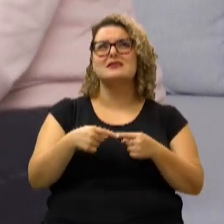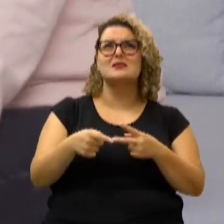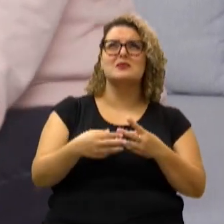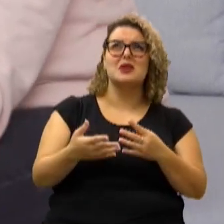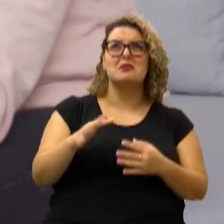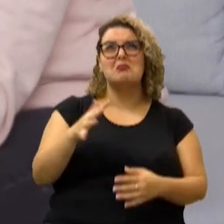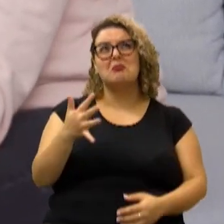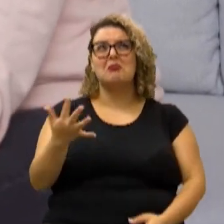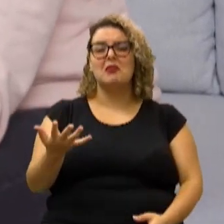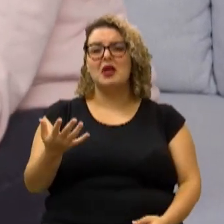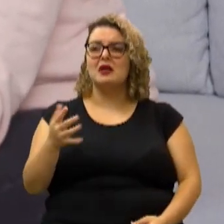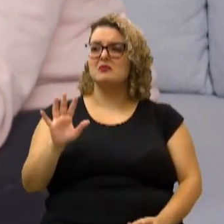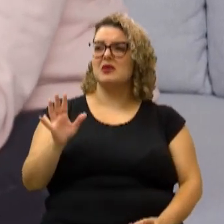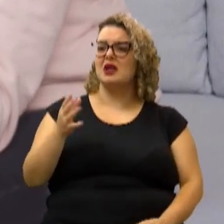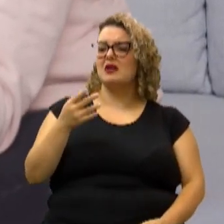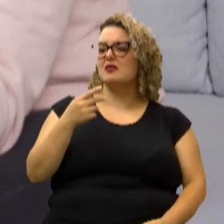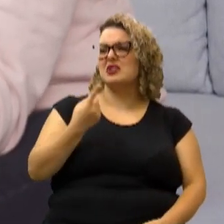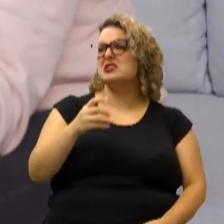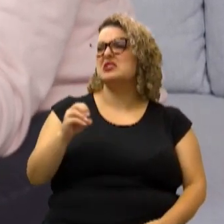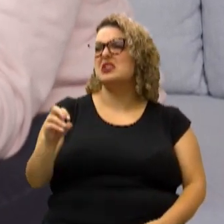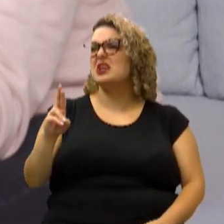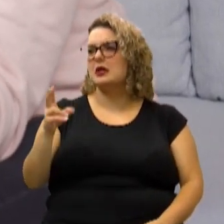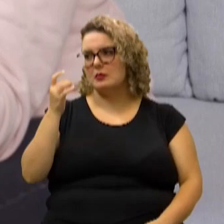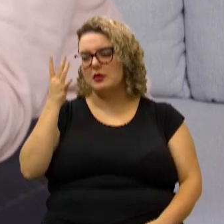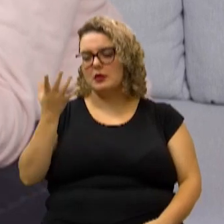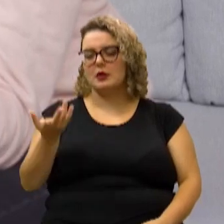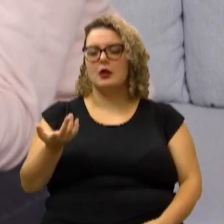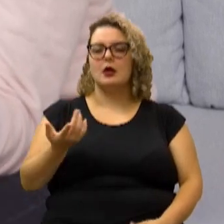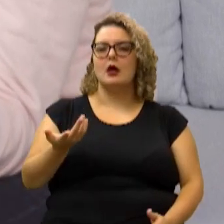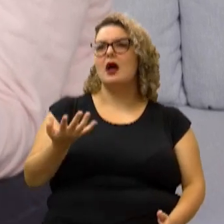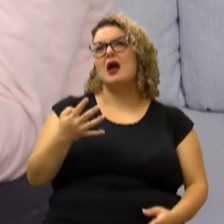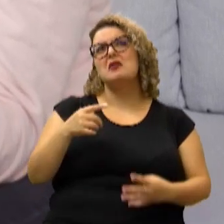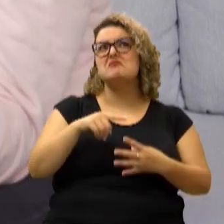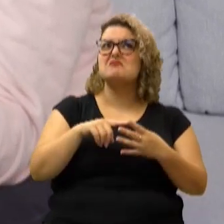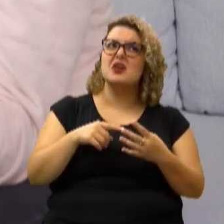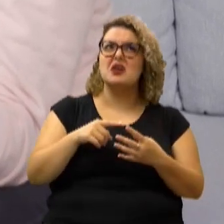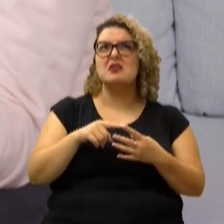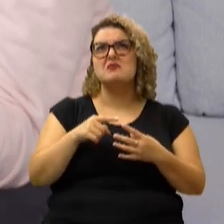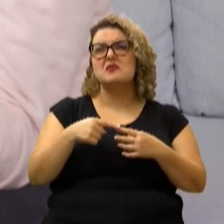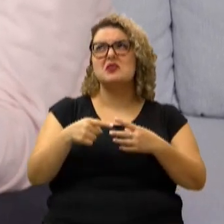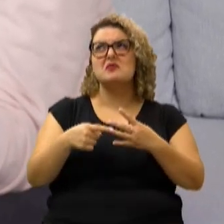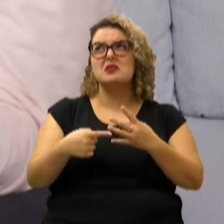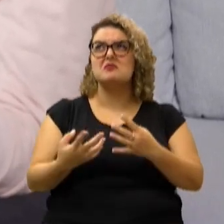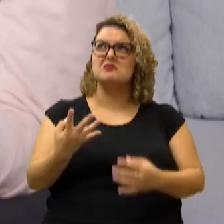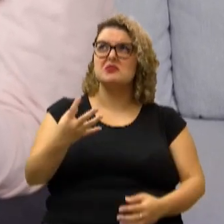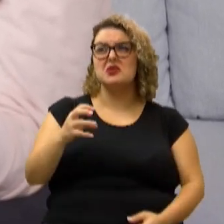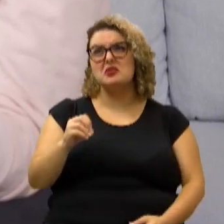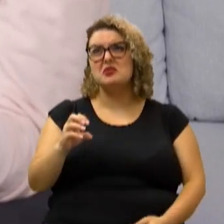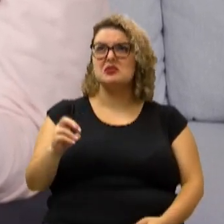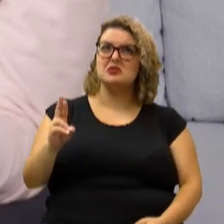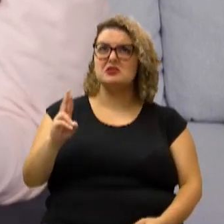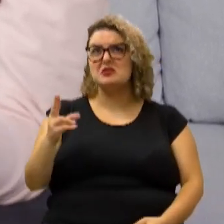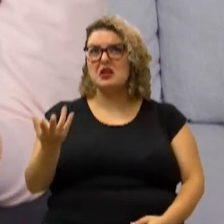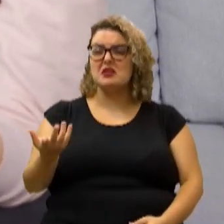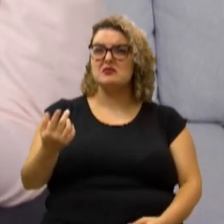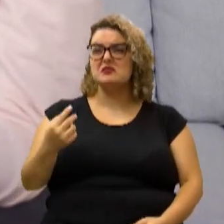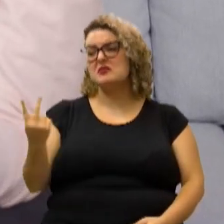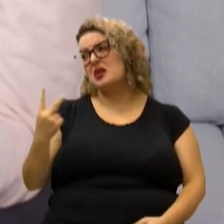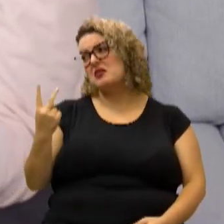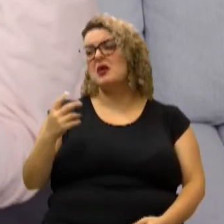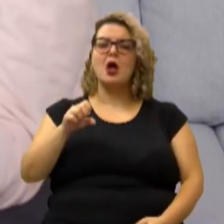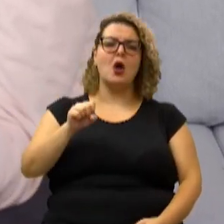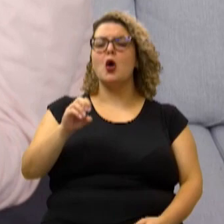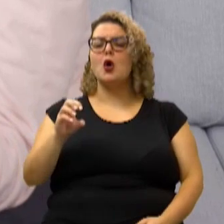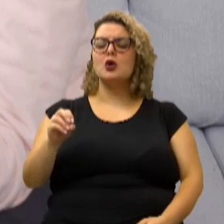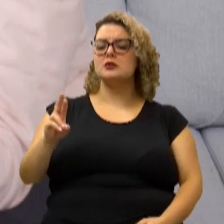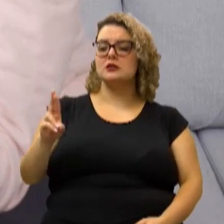para encher o tanque eu gasto mais ou menos vou chutar números está 100 reais para ficar mais fácil seriam 400 reais na semana se estamos